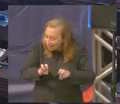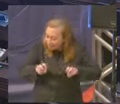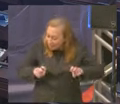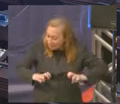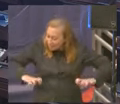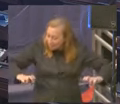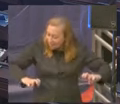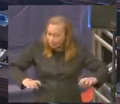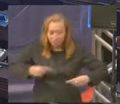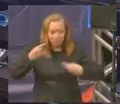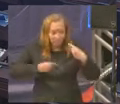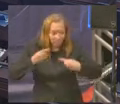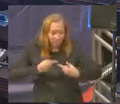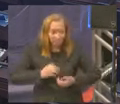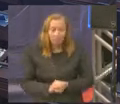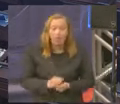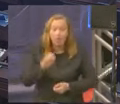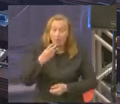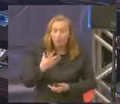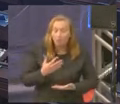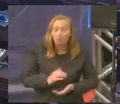debate. Bom,